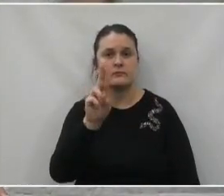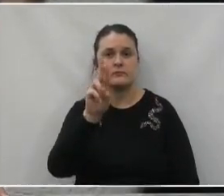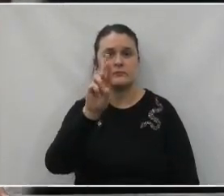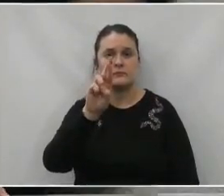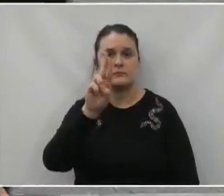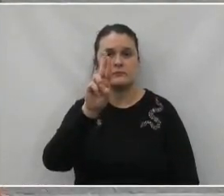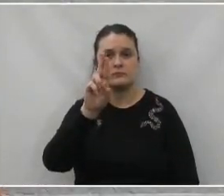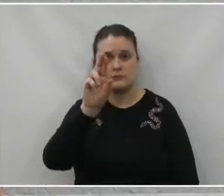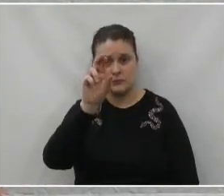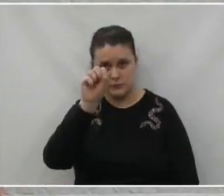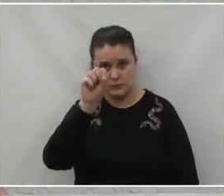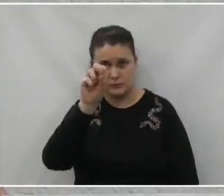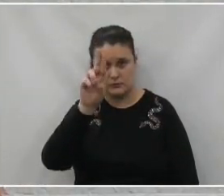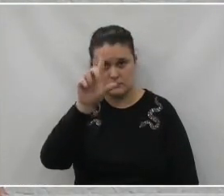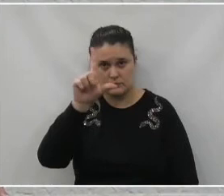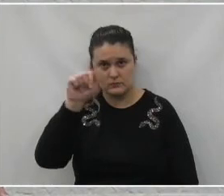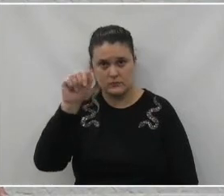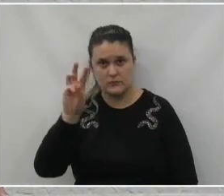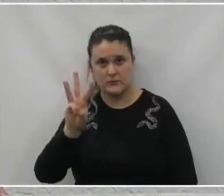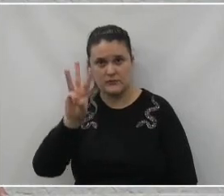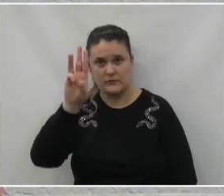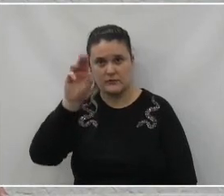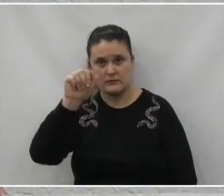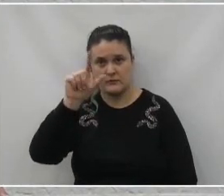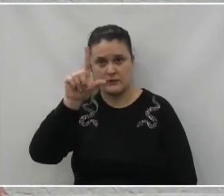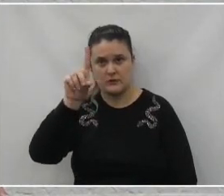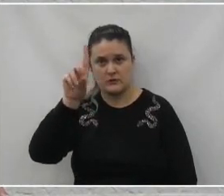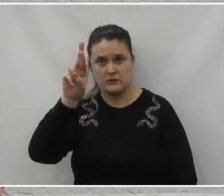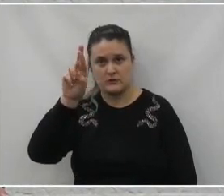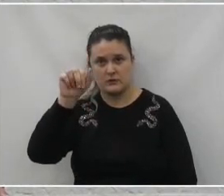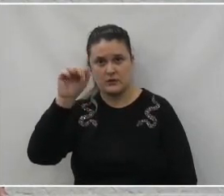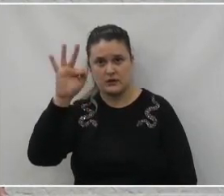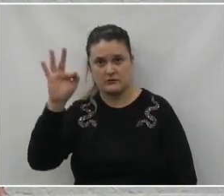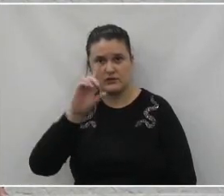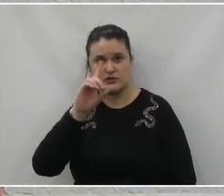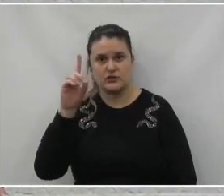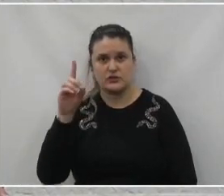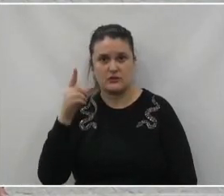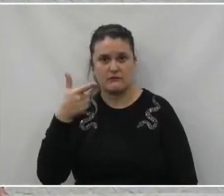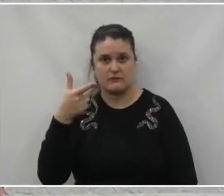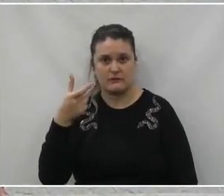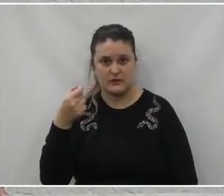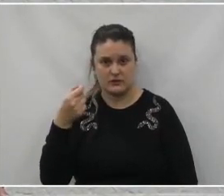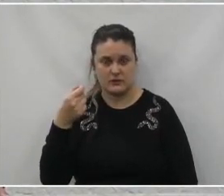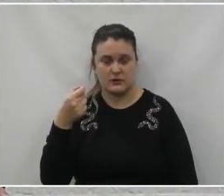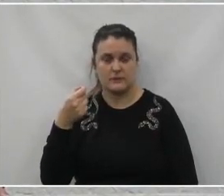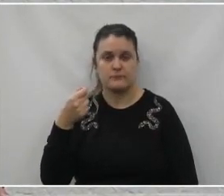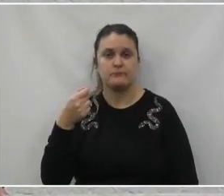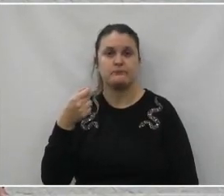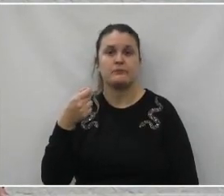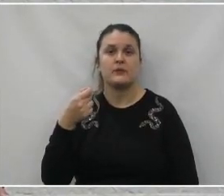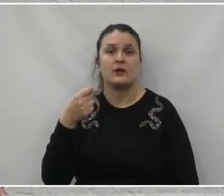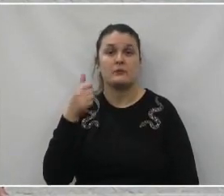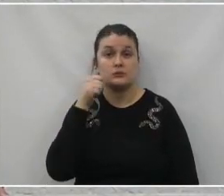Valdraff, na noite do sábado, dia 20, em Curitiba, aos 77 anos. Úrsula era esposa